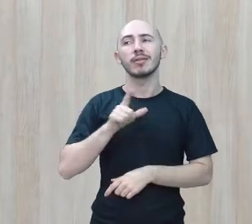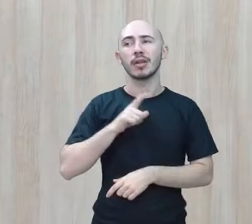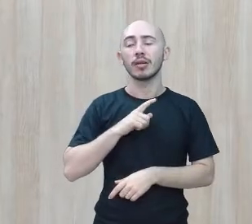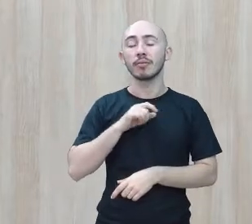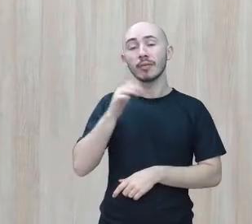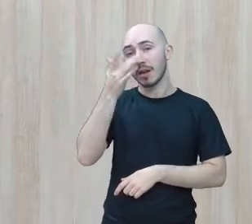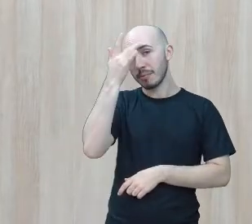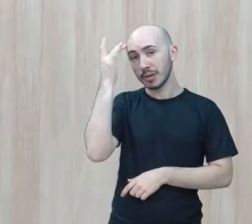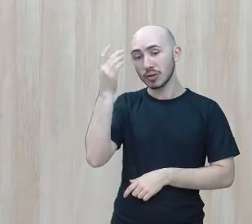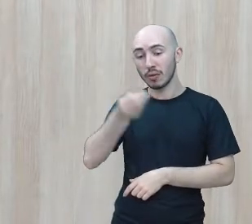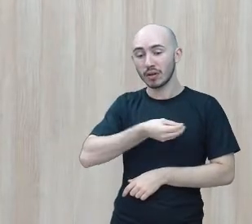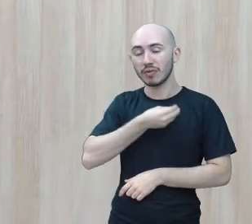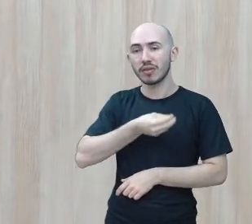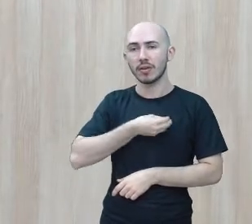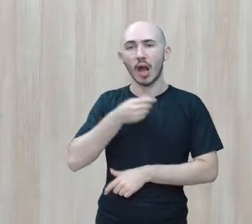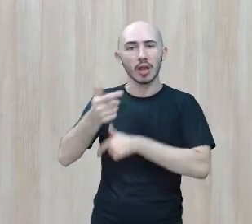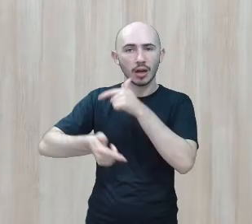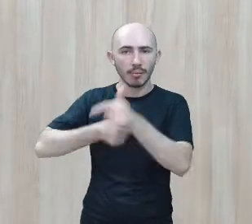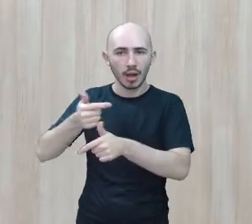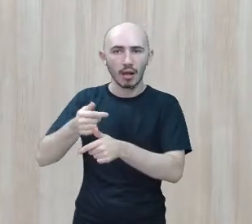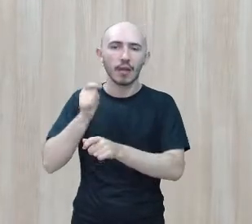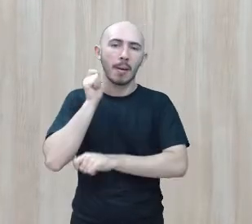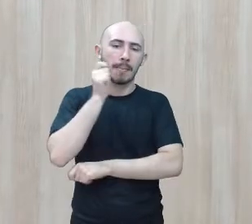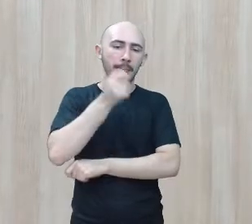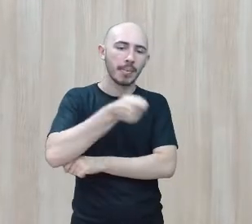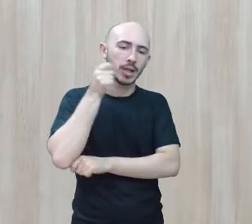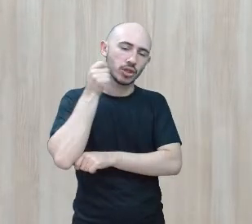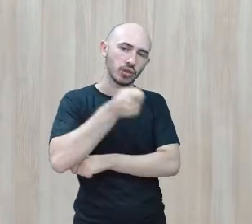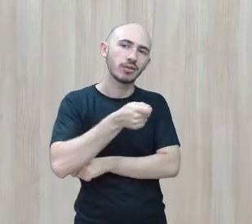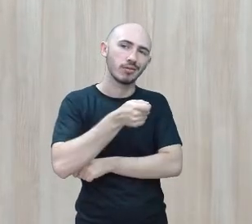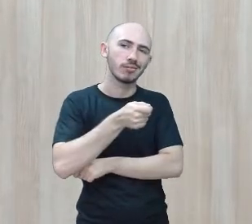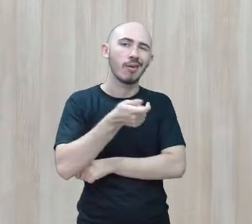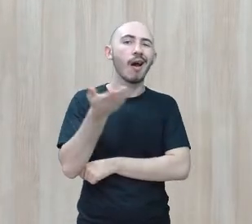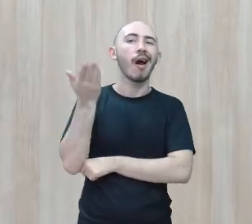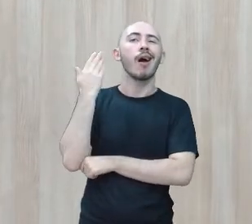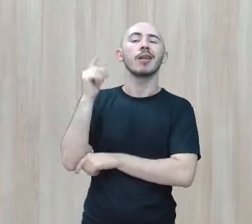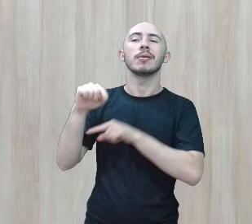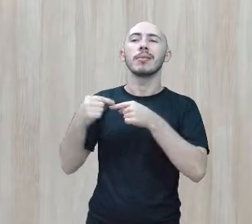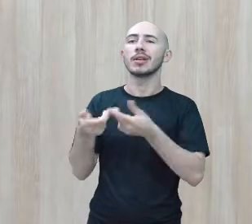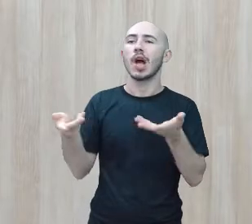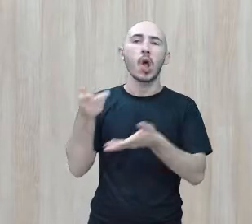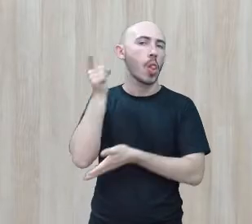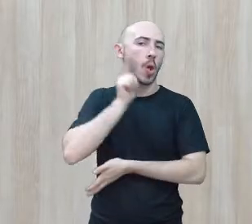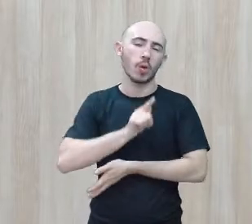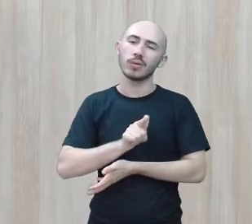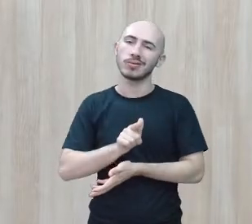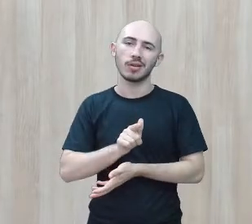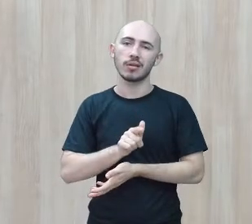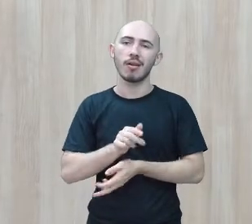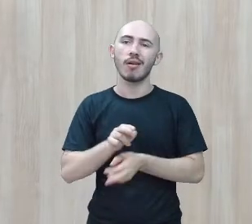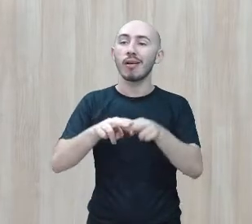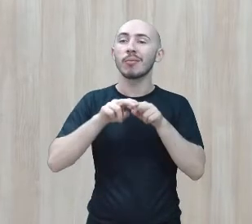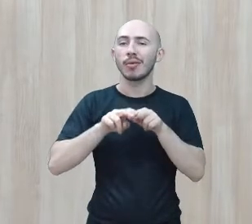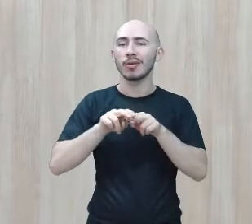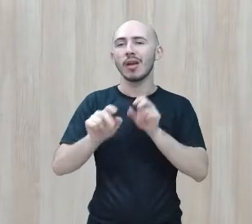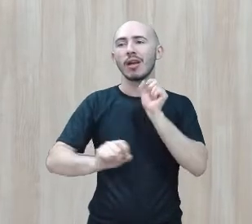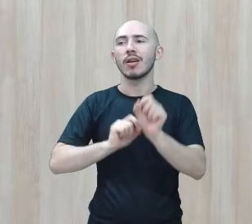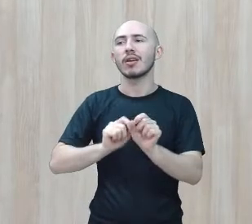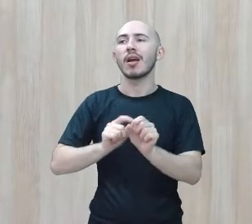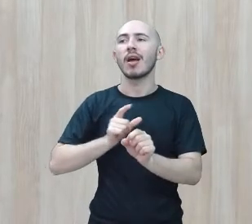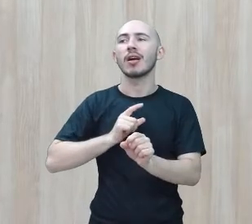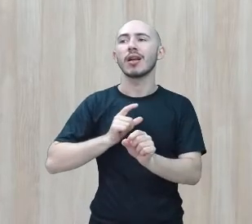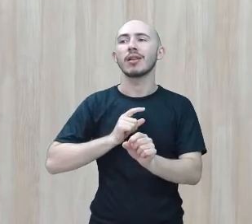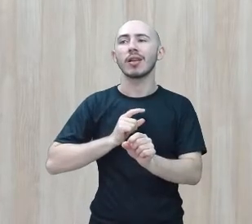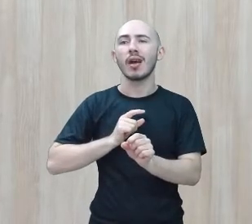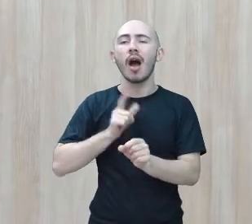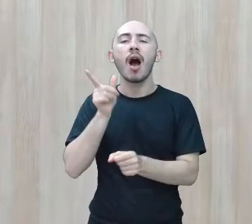da pesca, pescadores que tiravam seu sustento de lá, e não consegue mais. Por quê? Porque a quantidade de água é